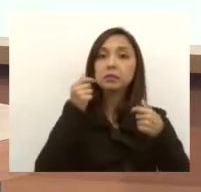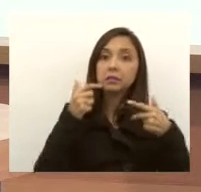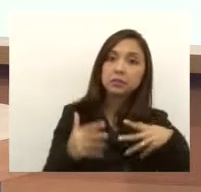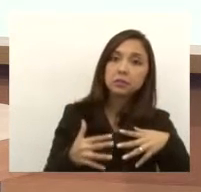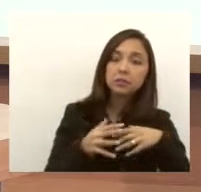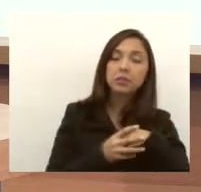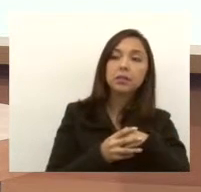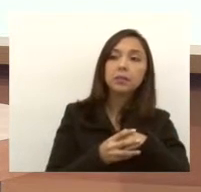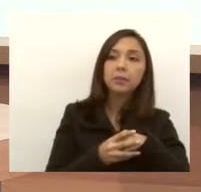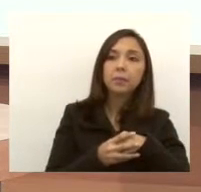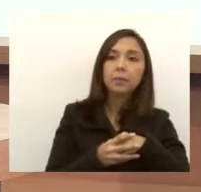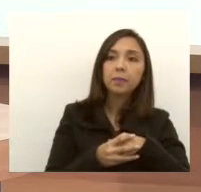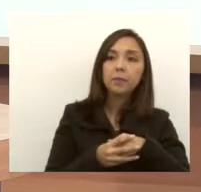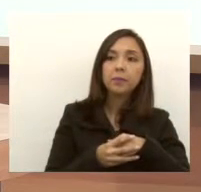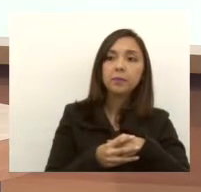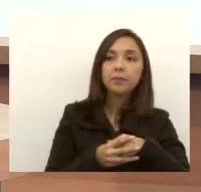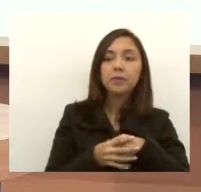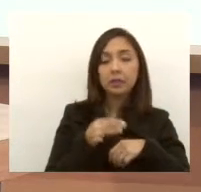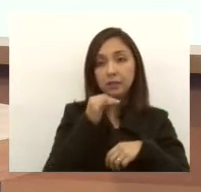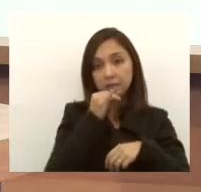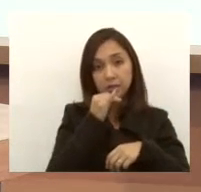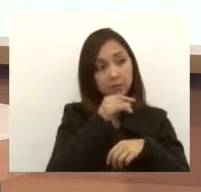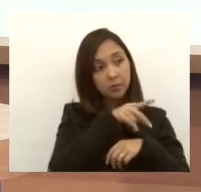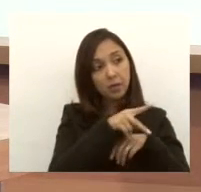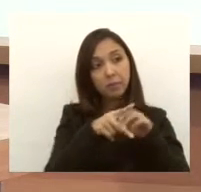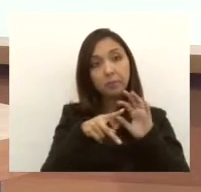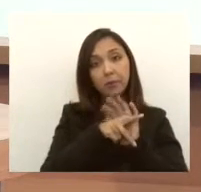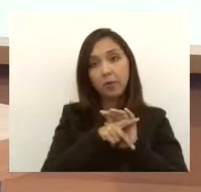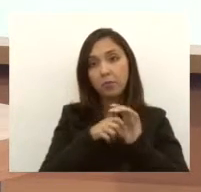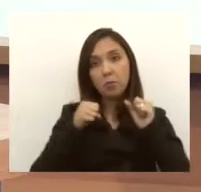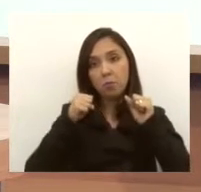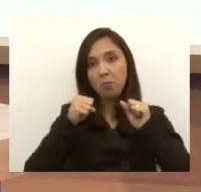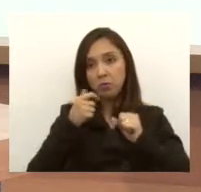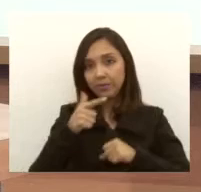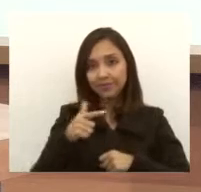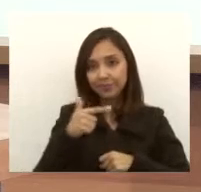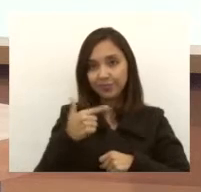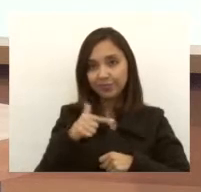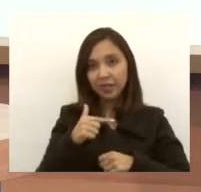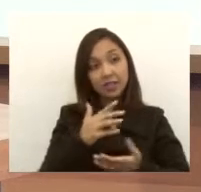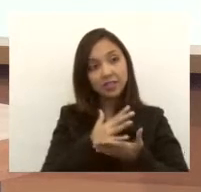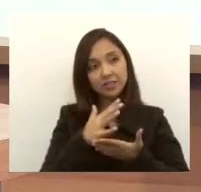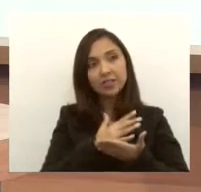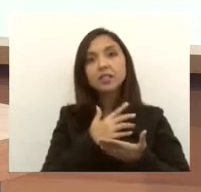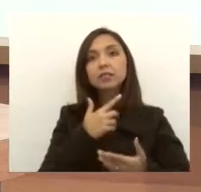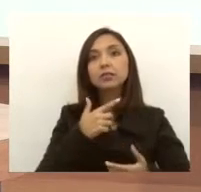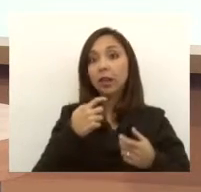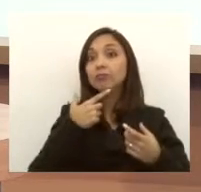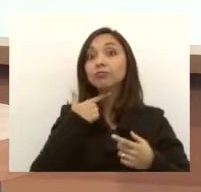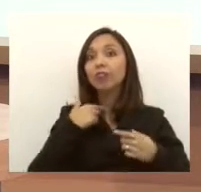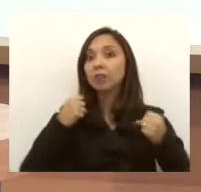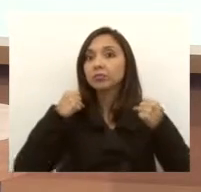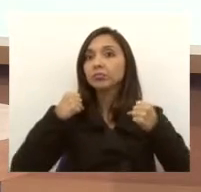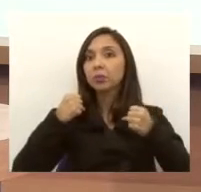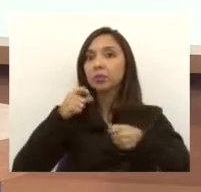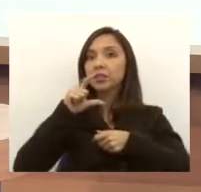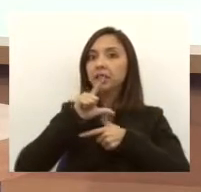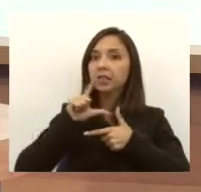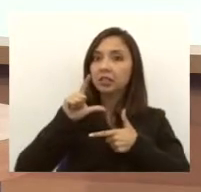de tentar se investir de um poder que ele não possui, que muitas vezes ele quer ter o poder legislativo que ele não tem, né? Ele vem